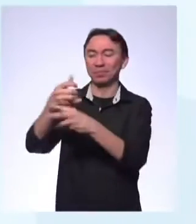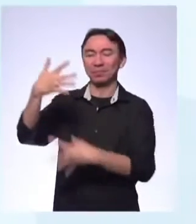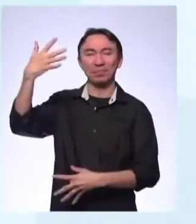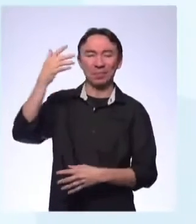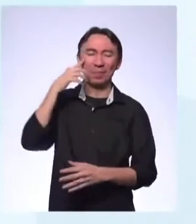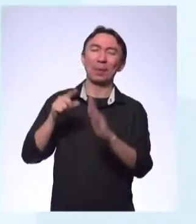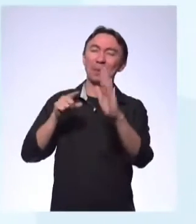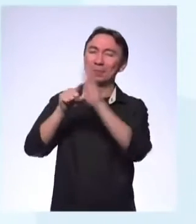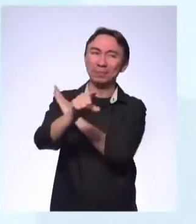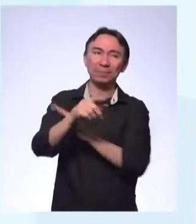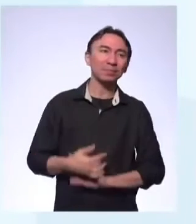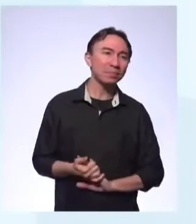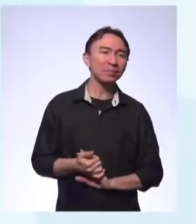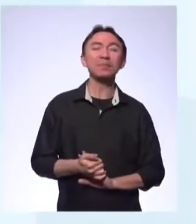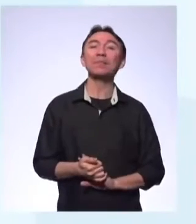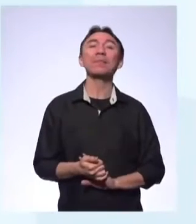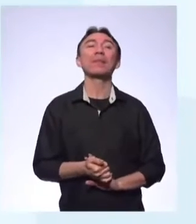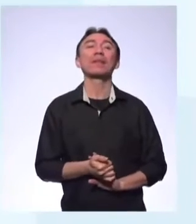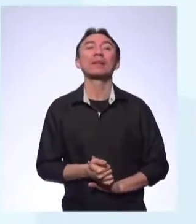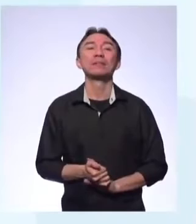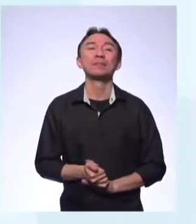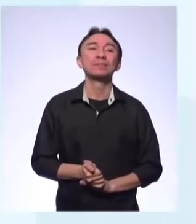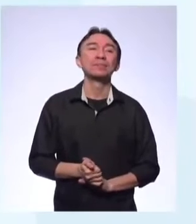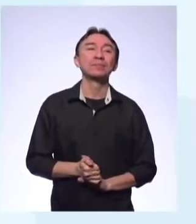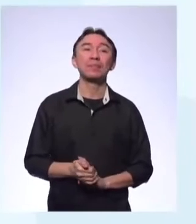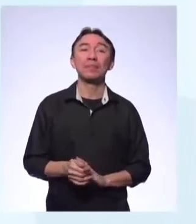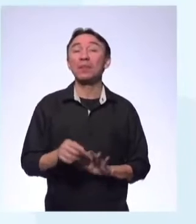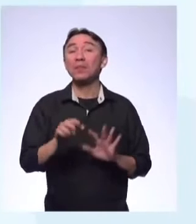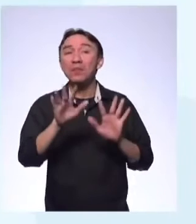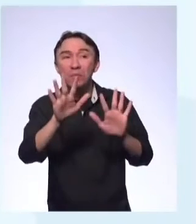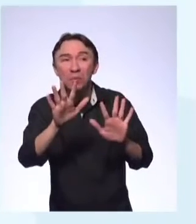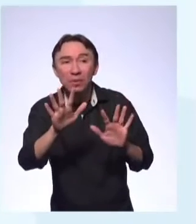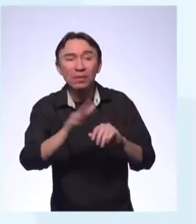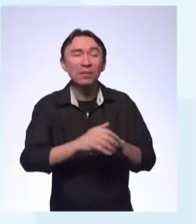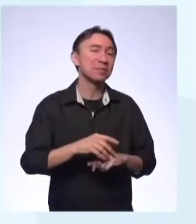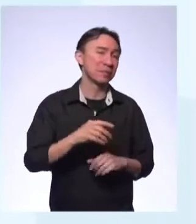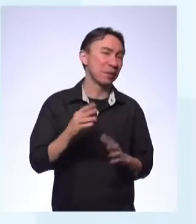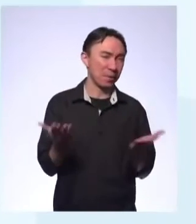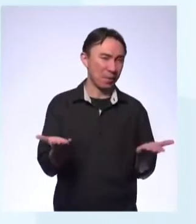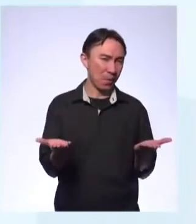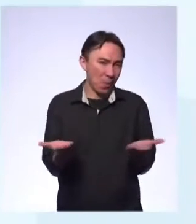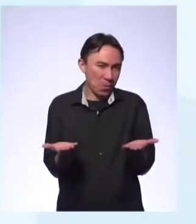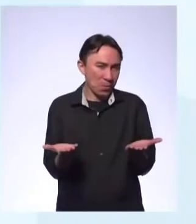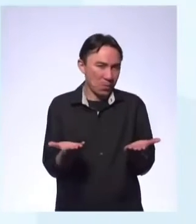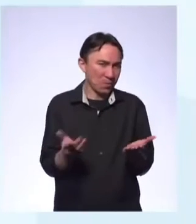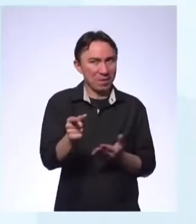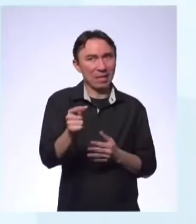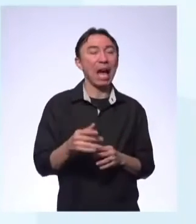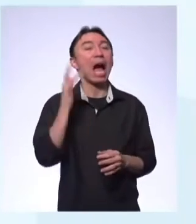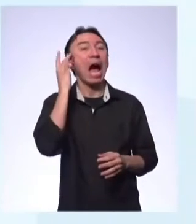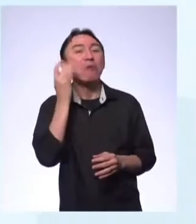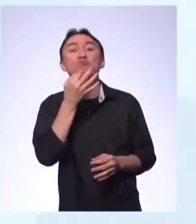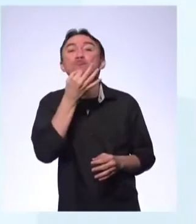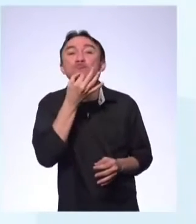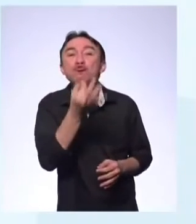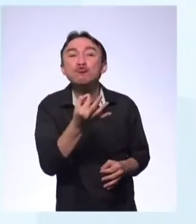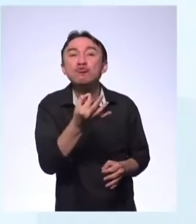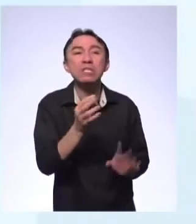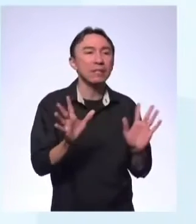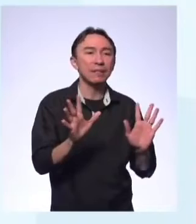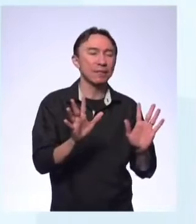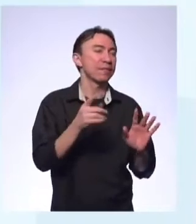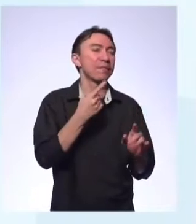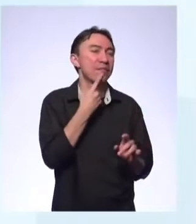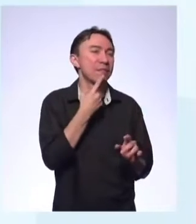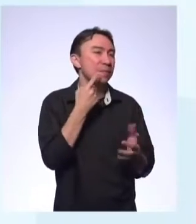você me daria para a testagem a veracidade da importância